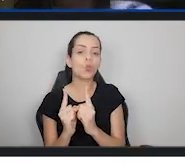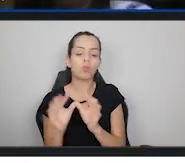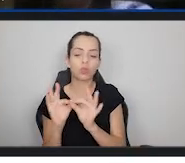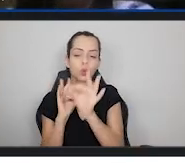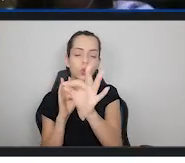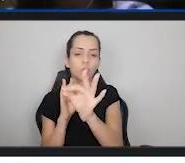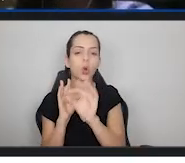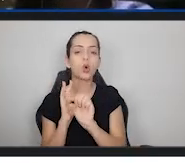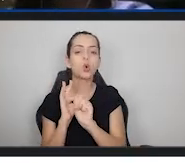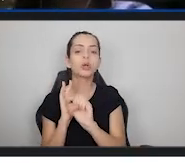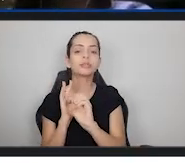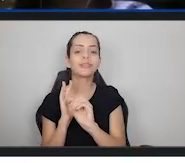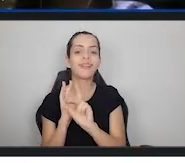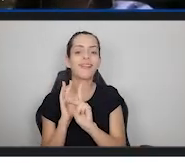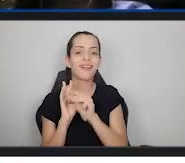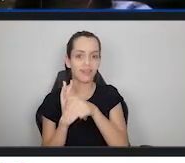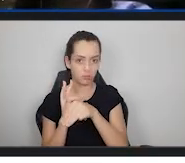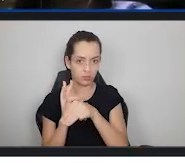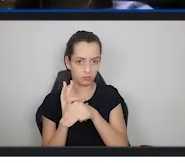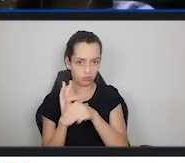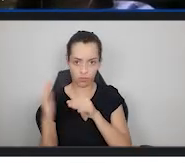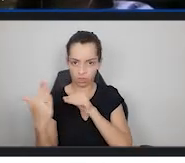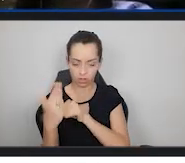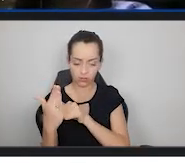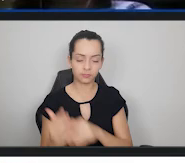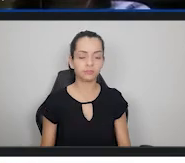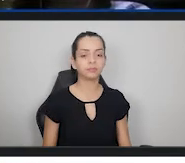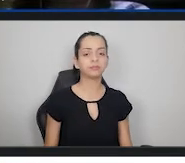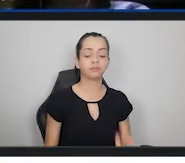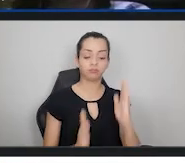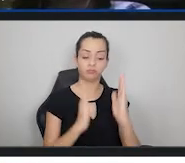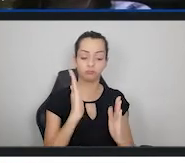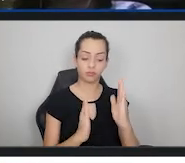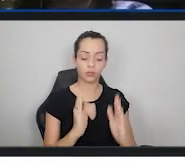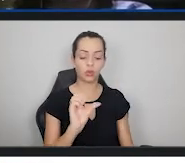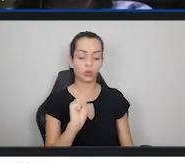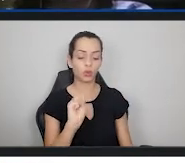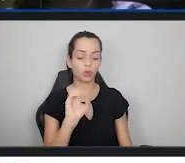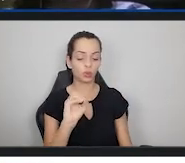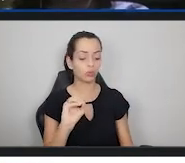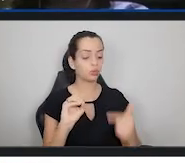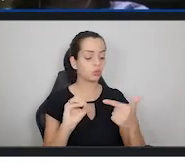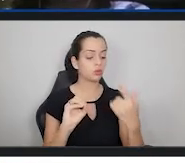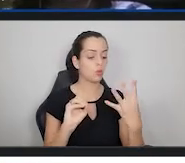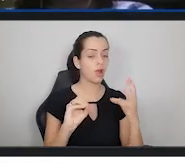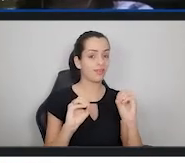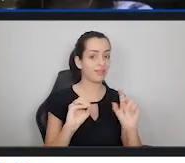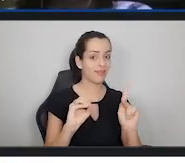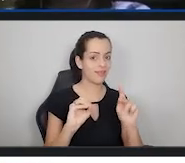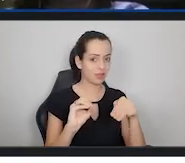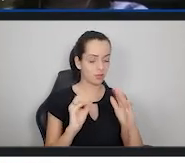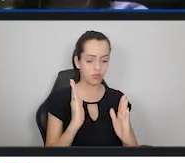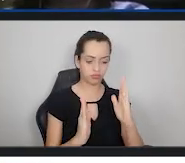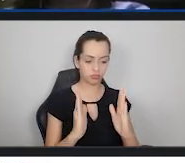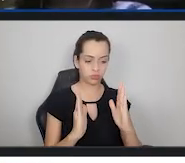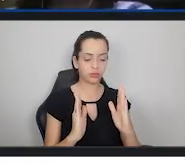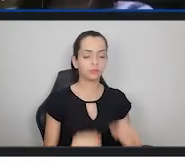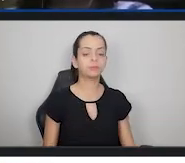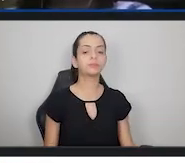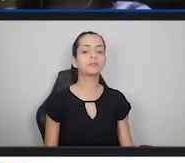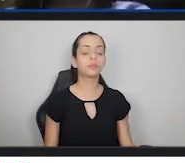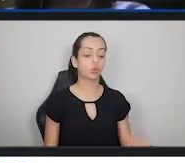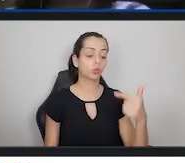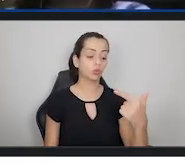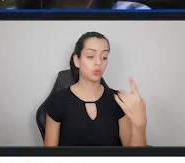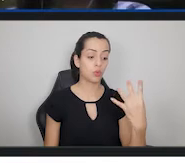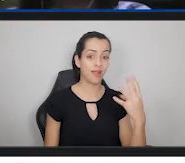Aí nós temos alguns modelos de linha, pessoal. A linha curta, é a linha de extensão de até 80